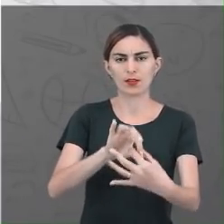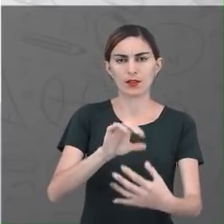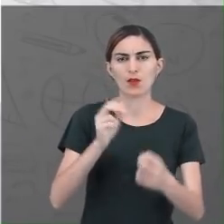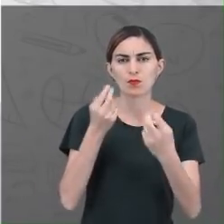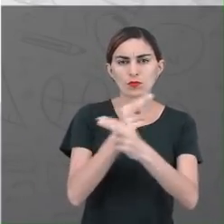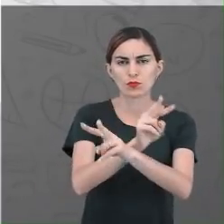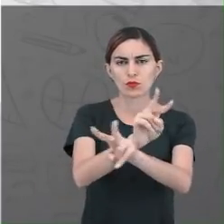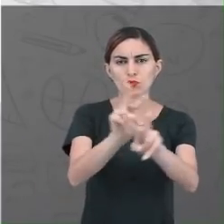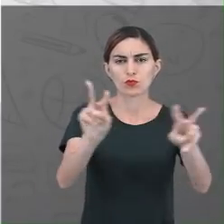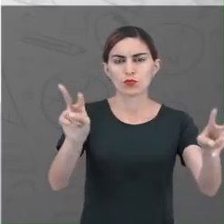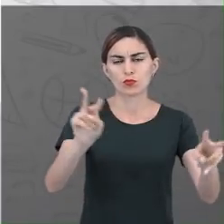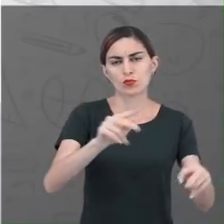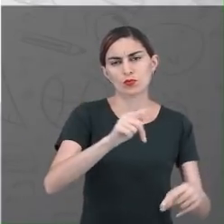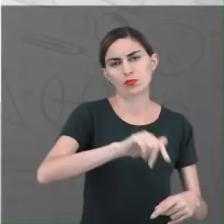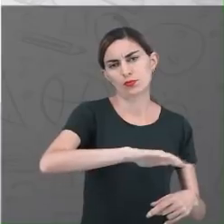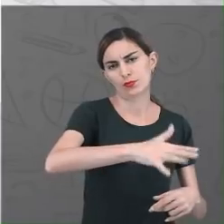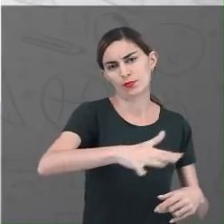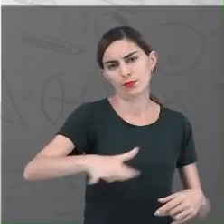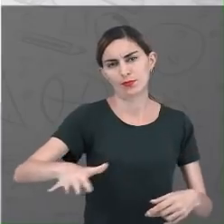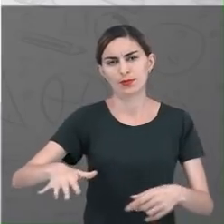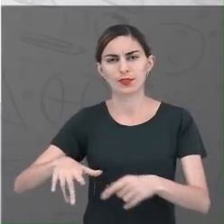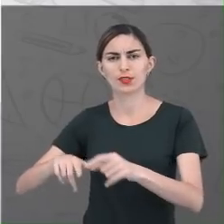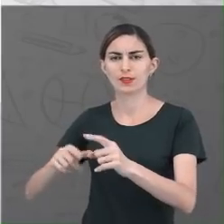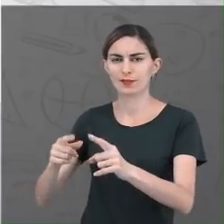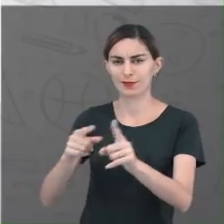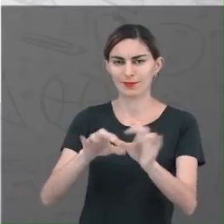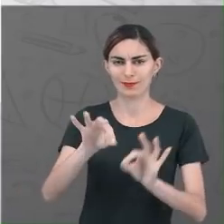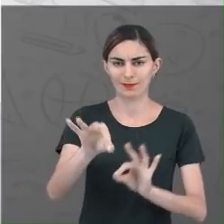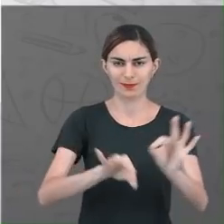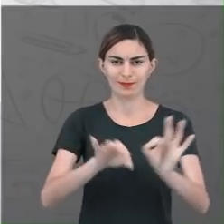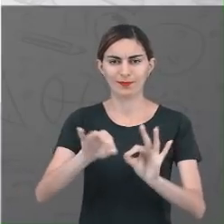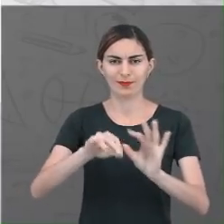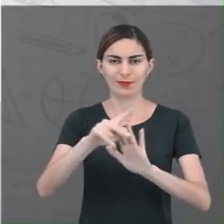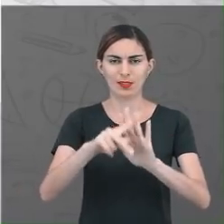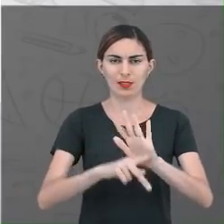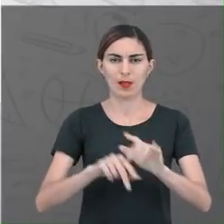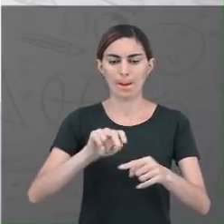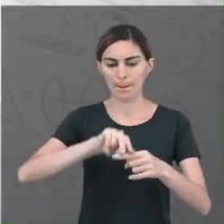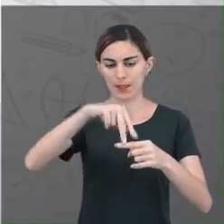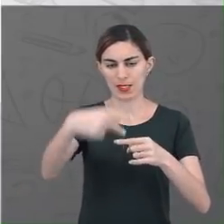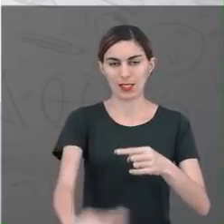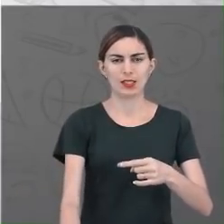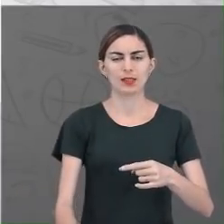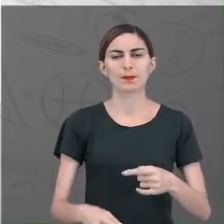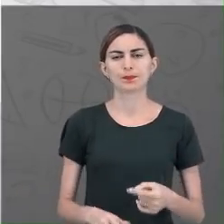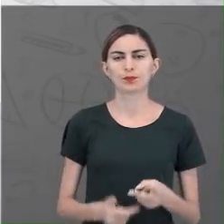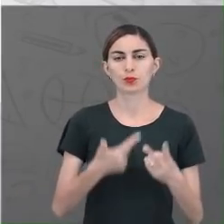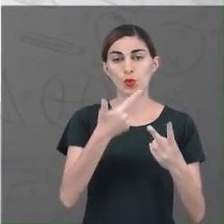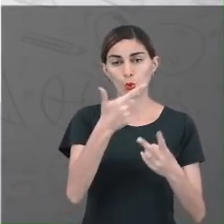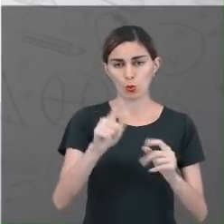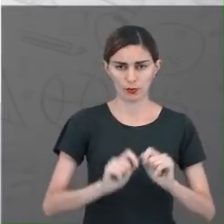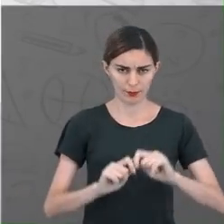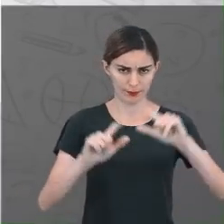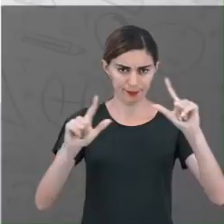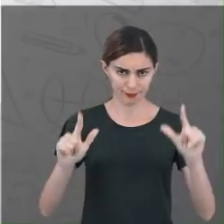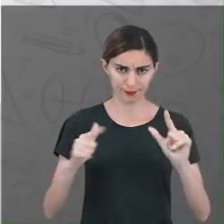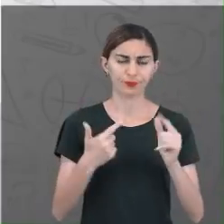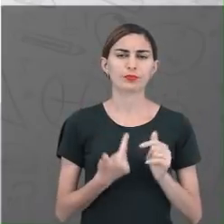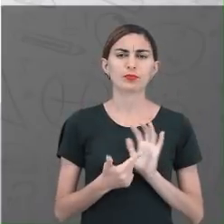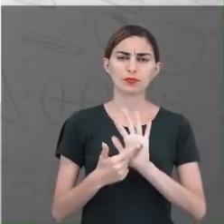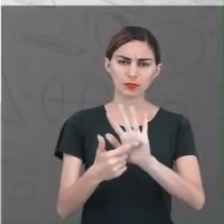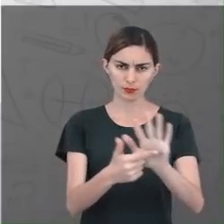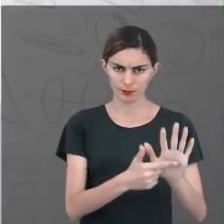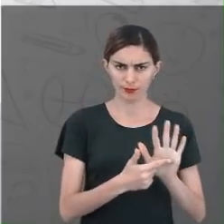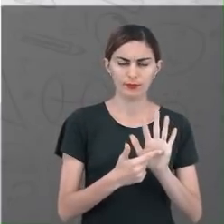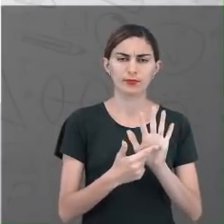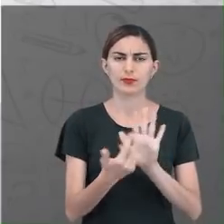paisagem quanto ao ambiente que foi construído, né, projetado, que é o da piscina. Aqui eu trouxe uma outra imagem